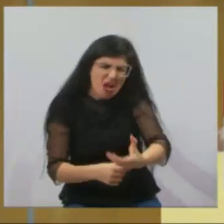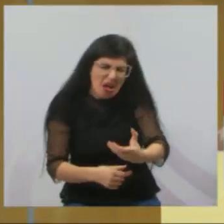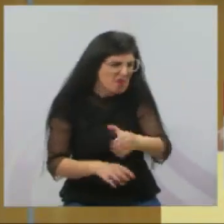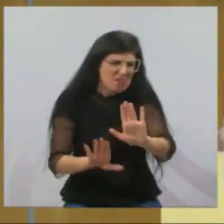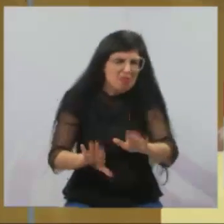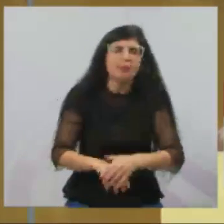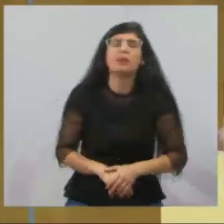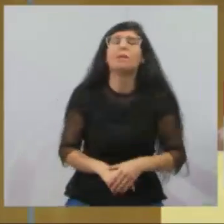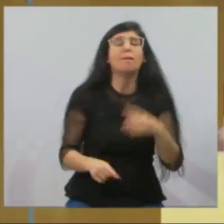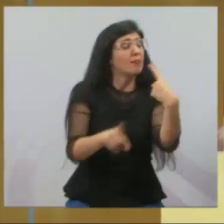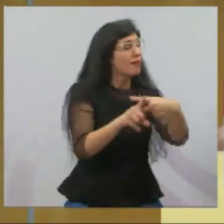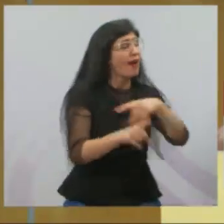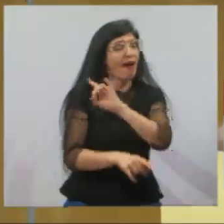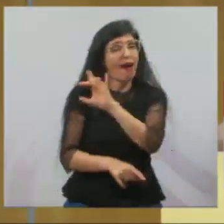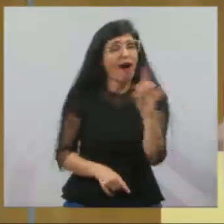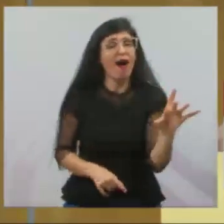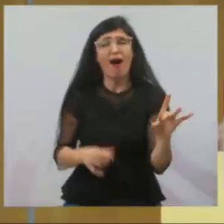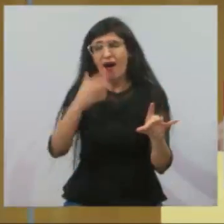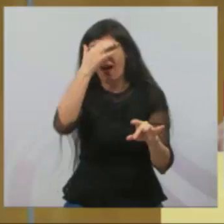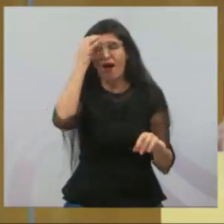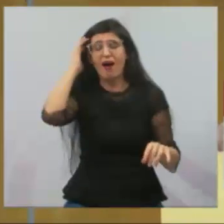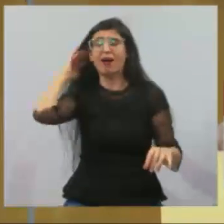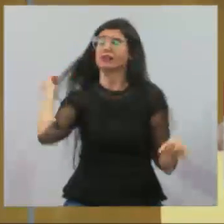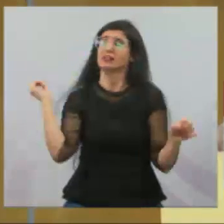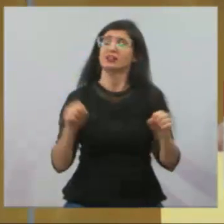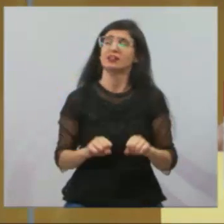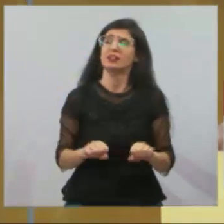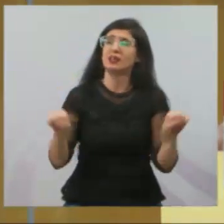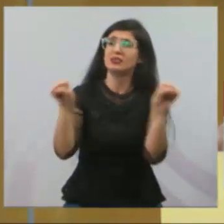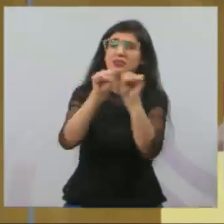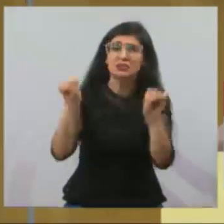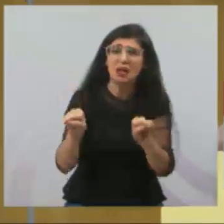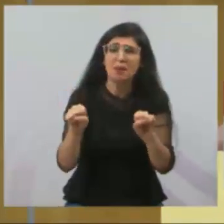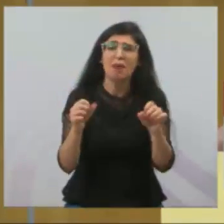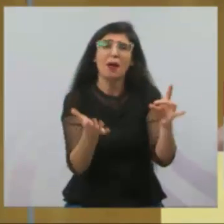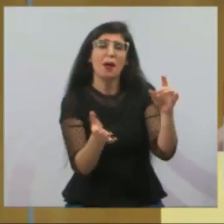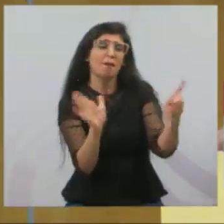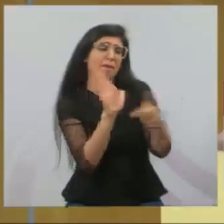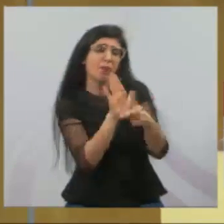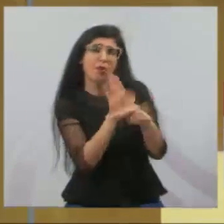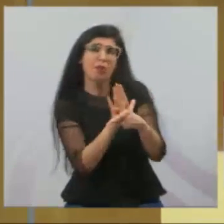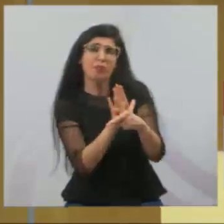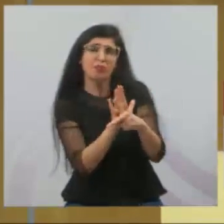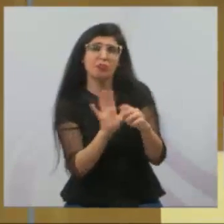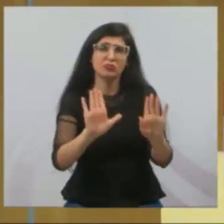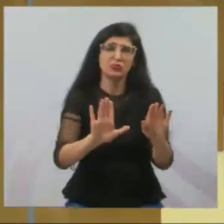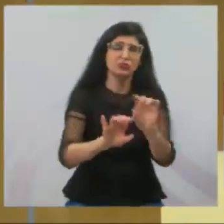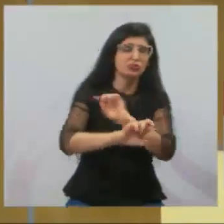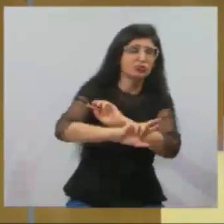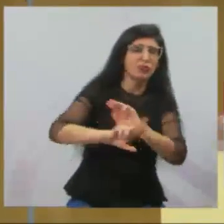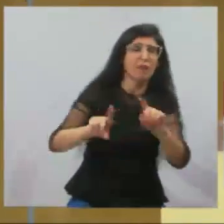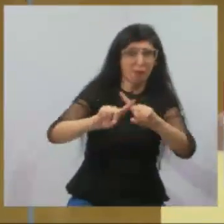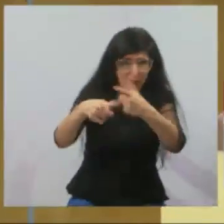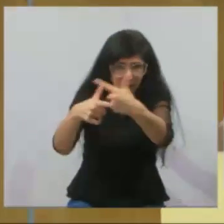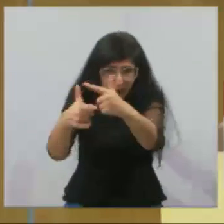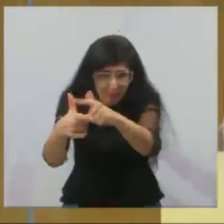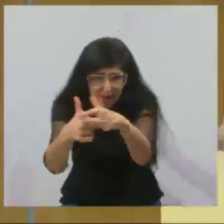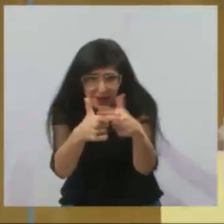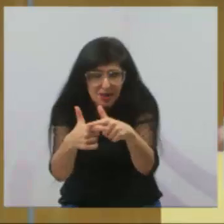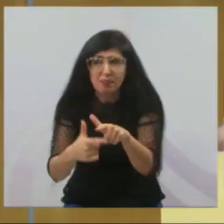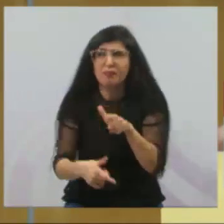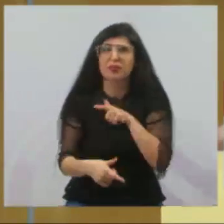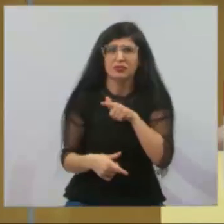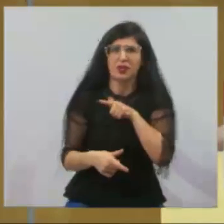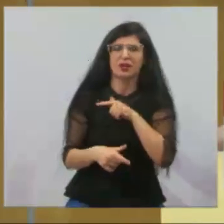sistema tem uma realidade. E o de Jacareí, a gente pode dizer o seguinte: tem problema? Tem, mas vai muito bem de